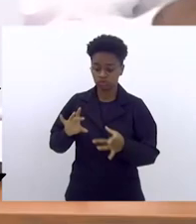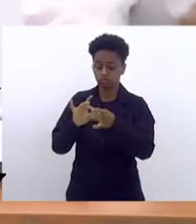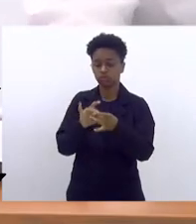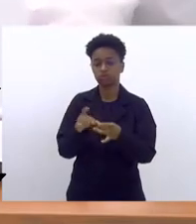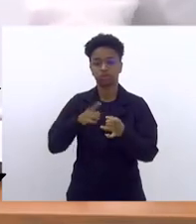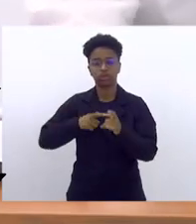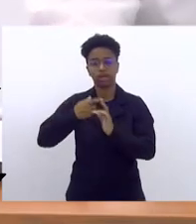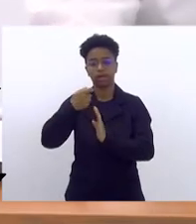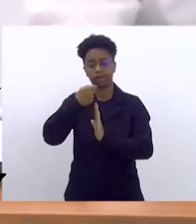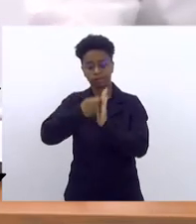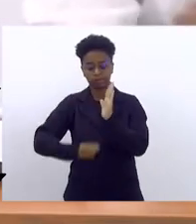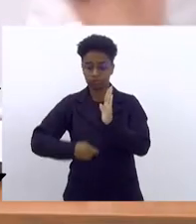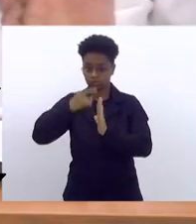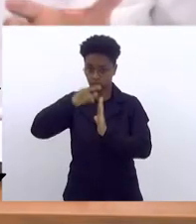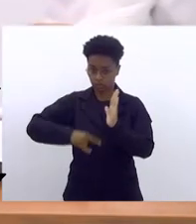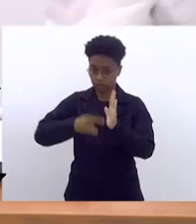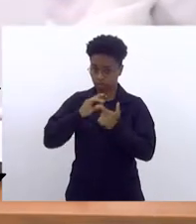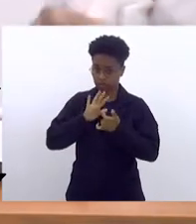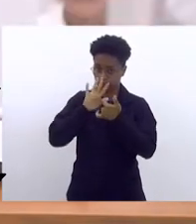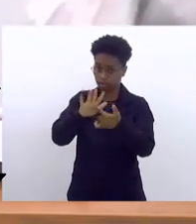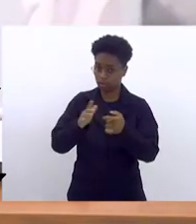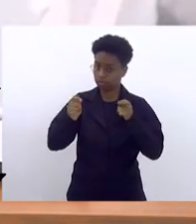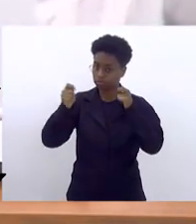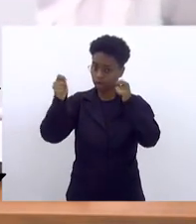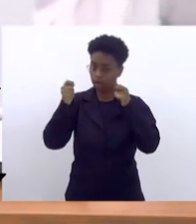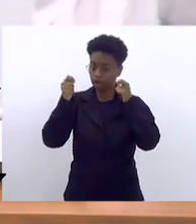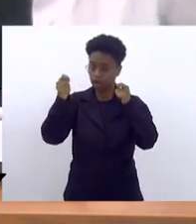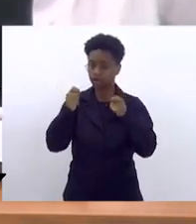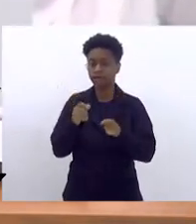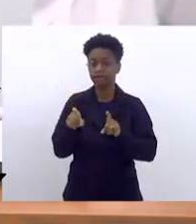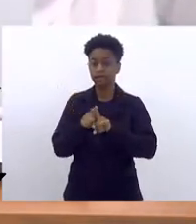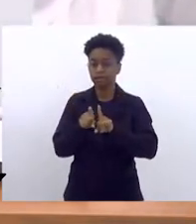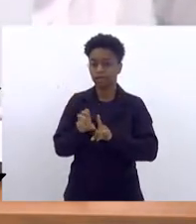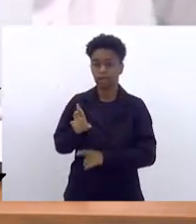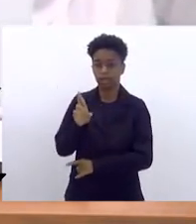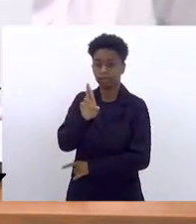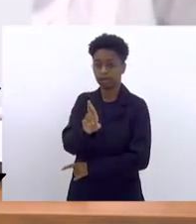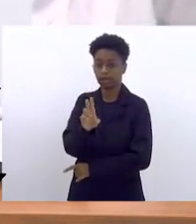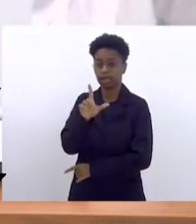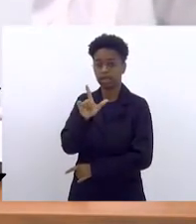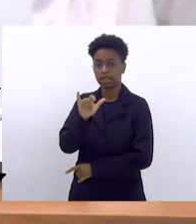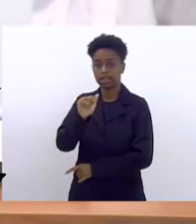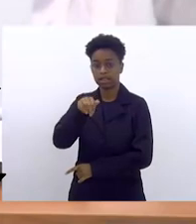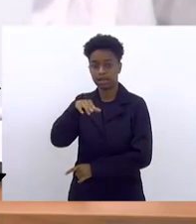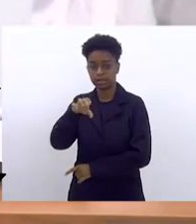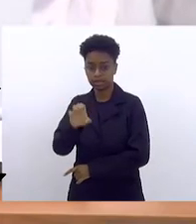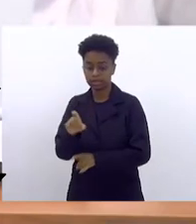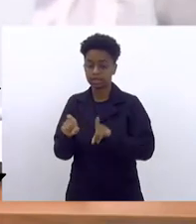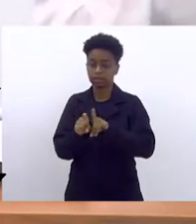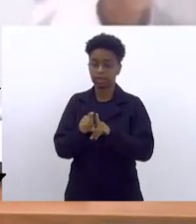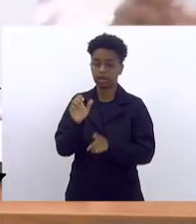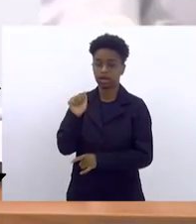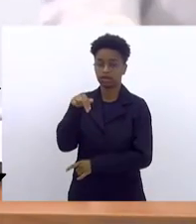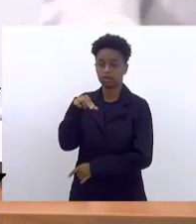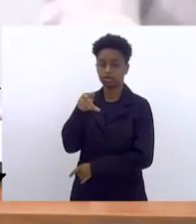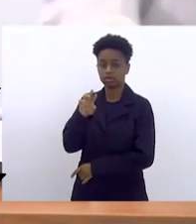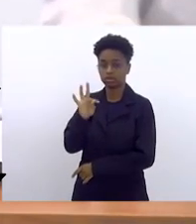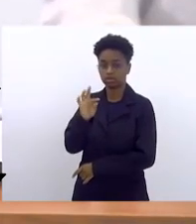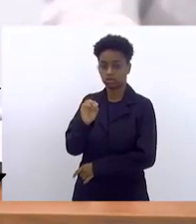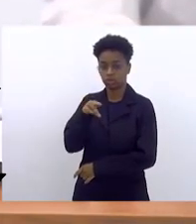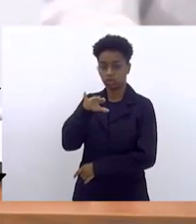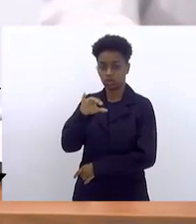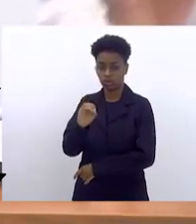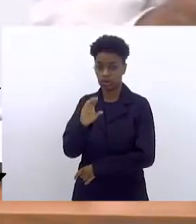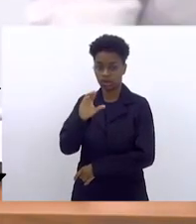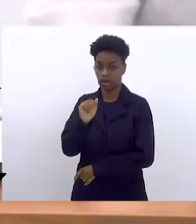será aqui apresentado e representado pela Ariane Paiva e pelo Antônio Carlos de Oliveira que